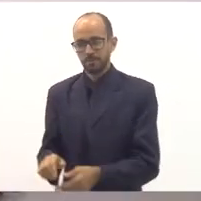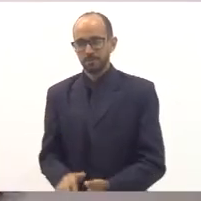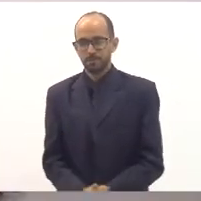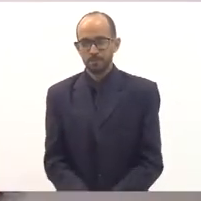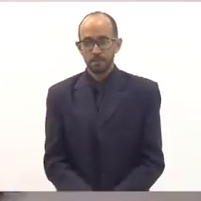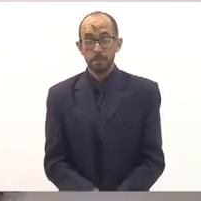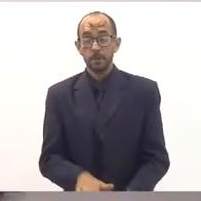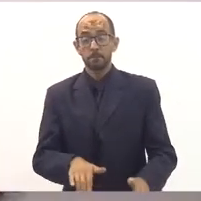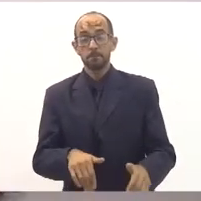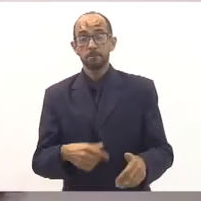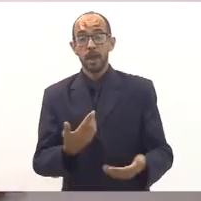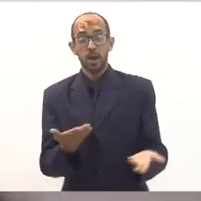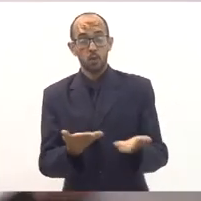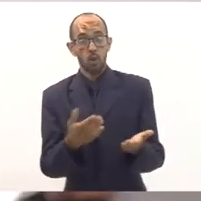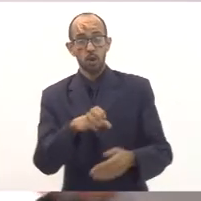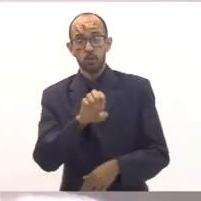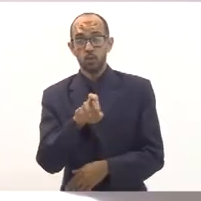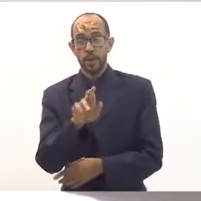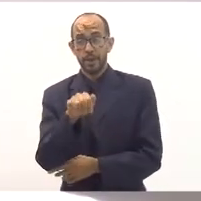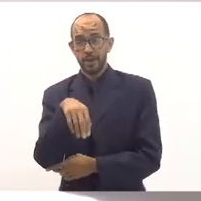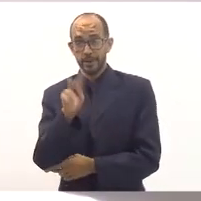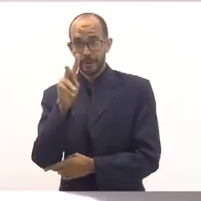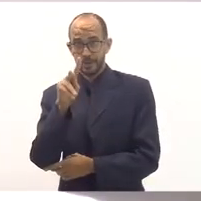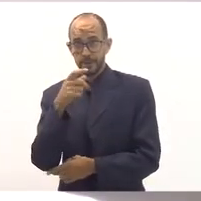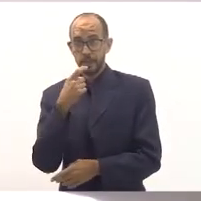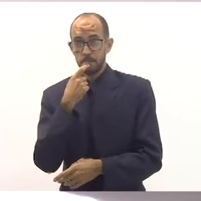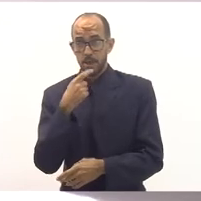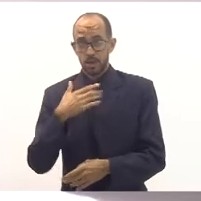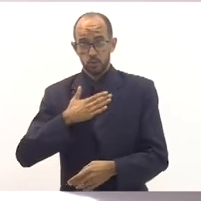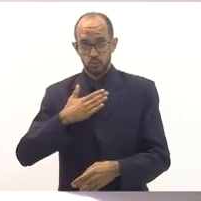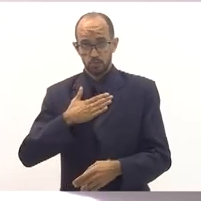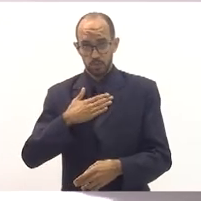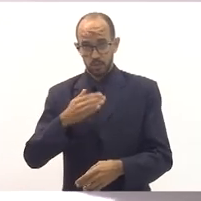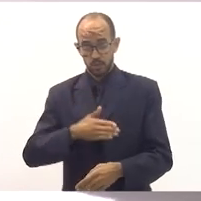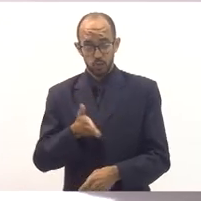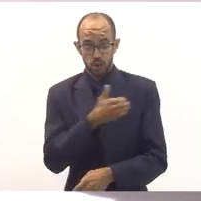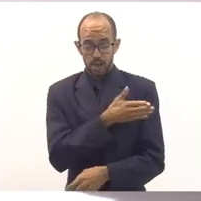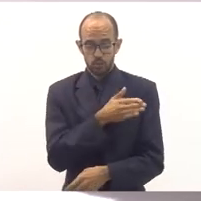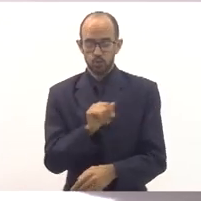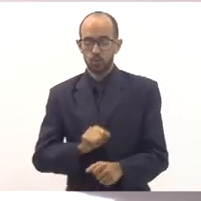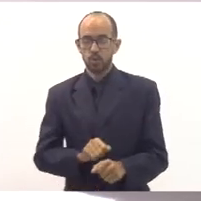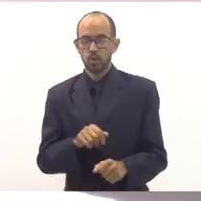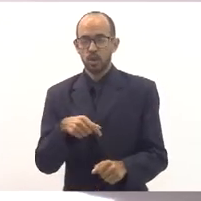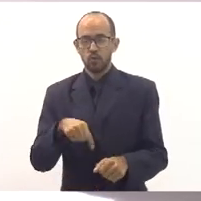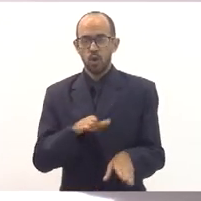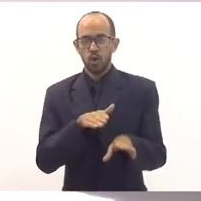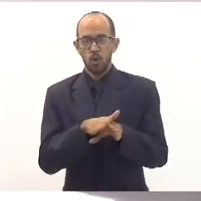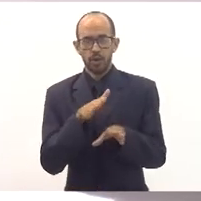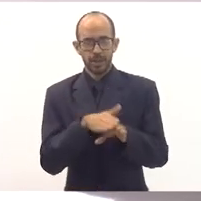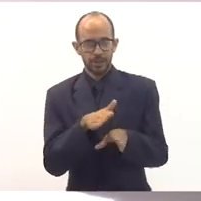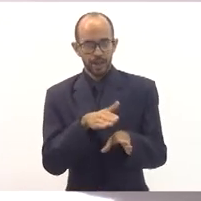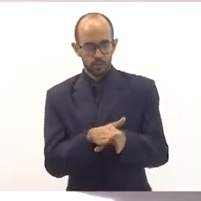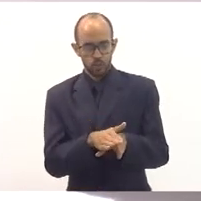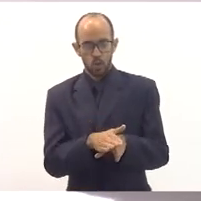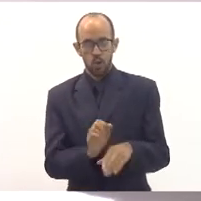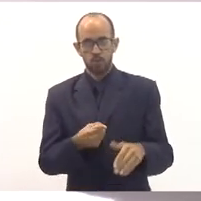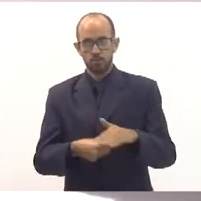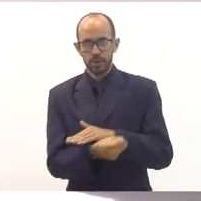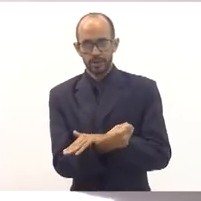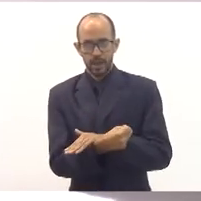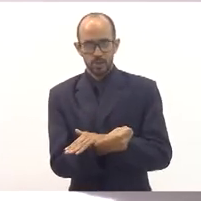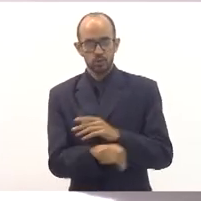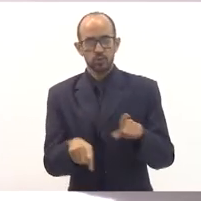agora aqui meu companheiro Erick tá aqui do meu lado que durante muito tempo foi o orientador do mandato para